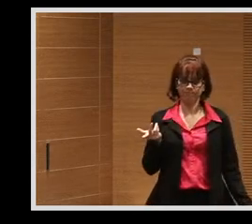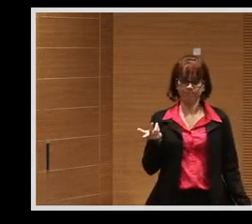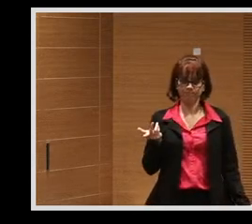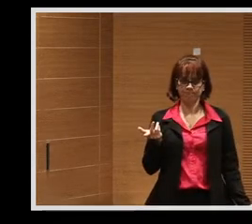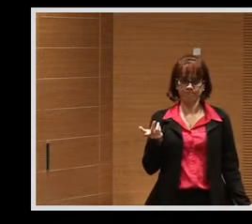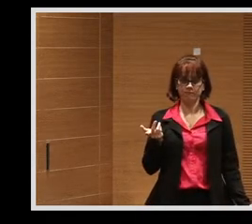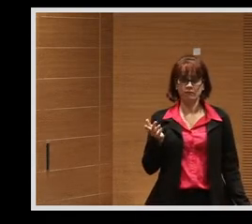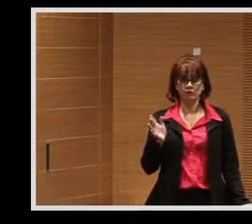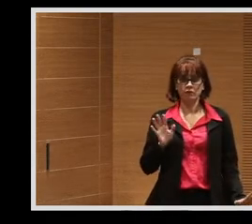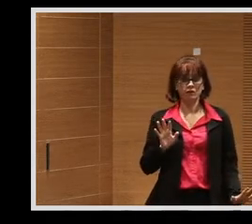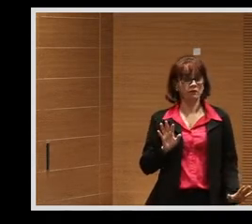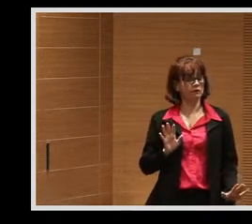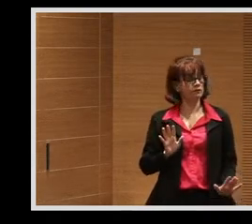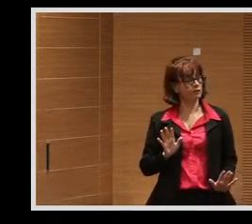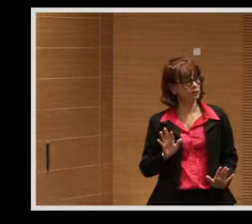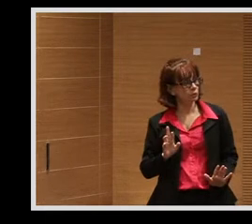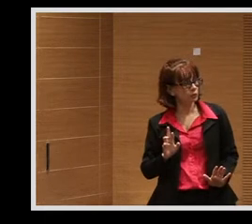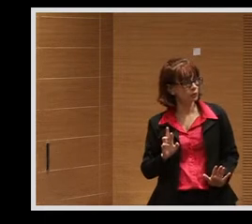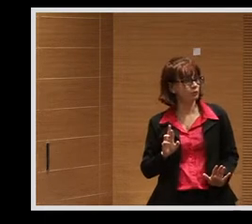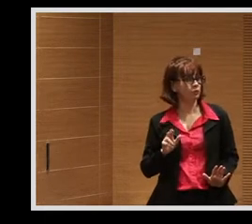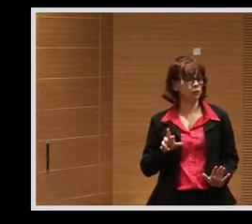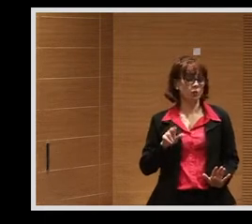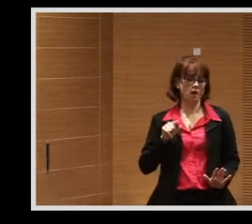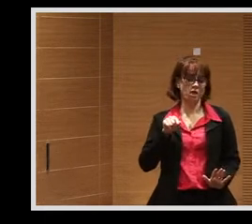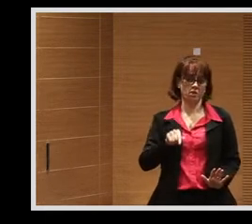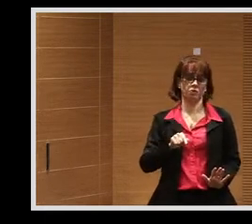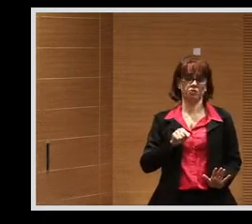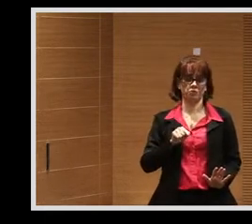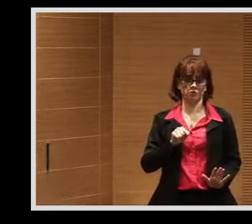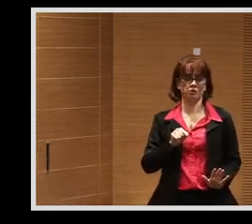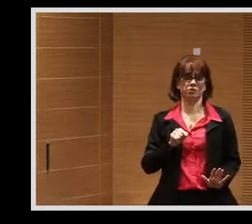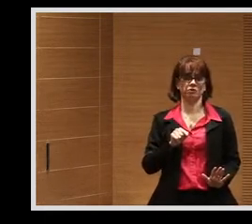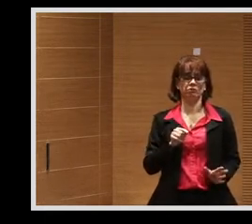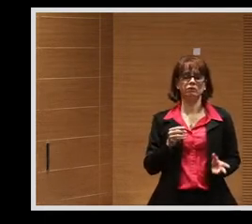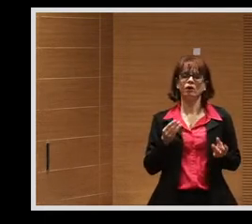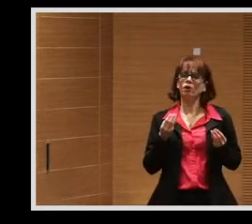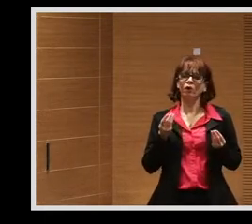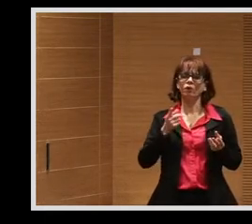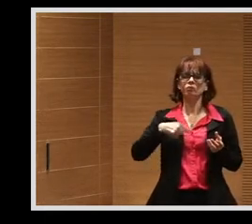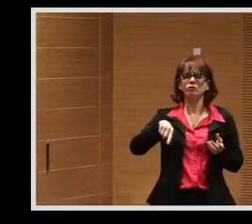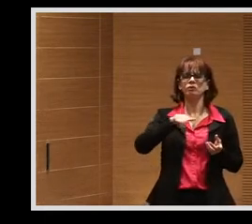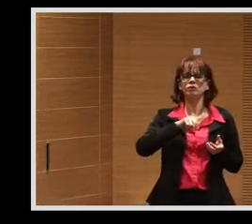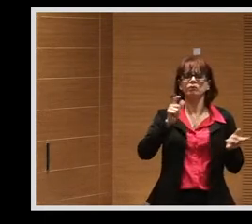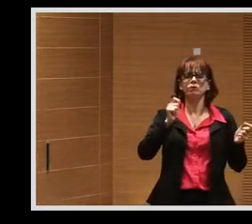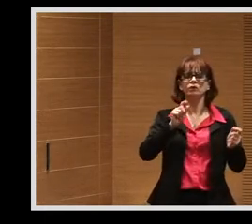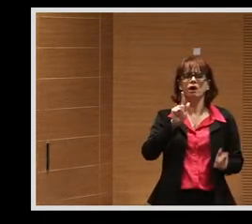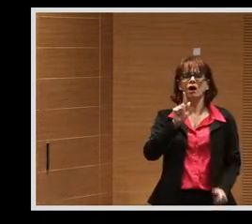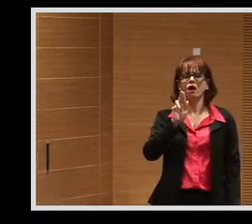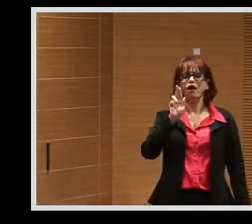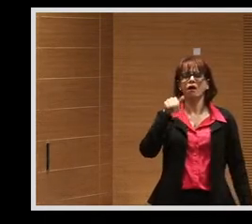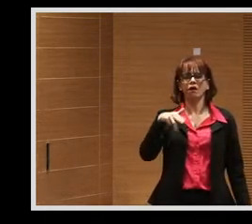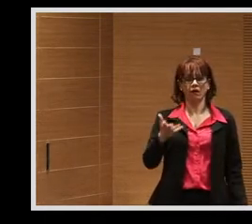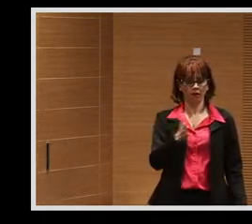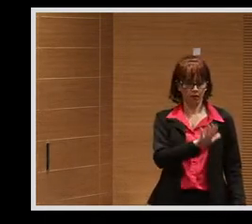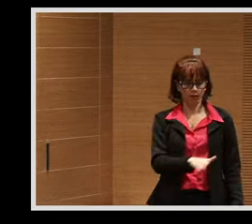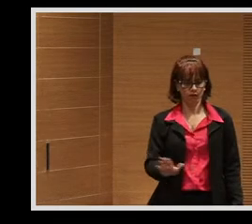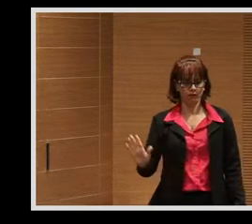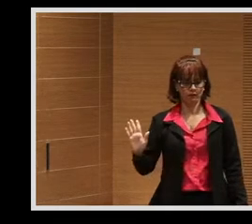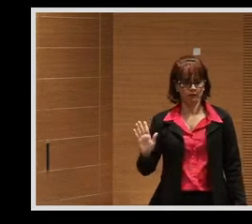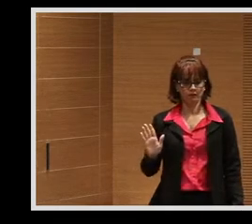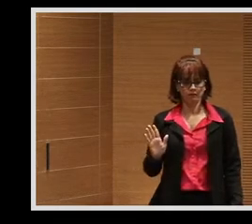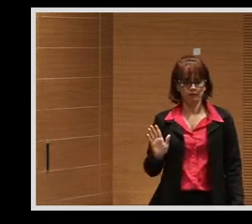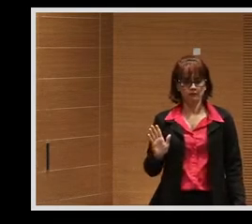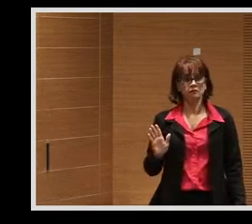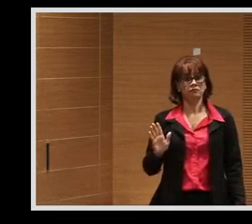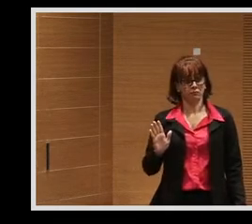GAN. Não se trata muito isso. Mas a gente... Como é que a gente pensaria um GAN crianceiro, né? E um